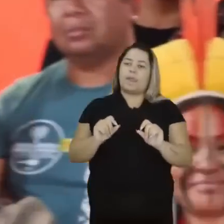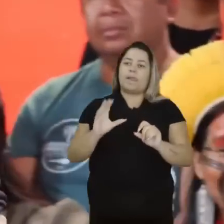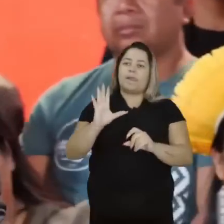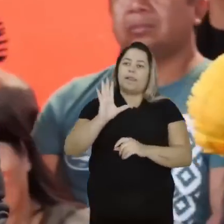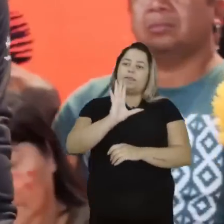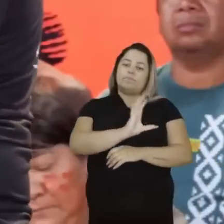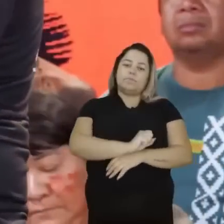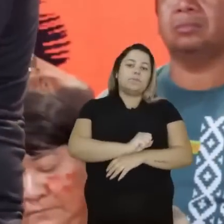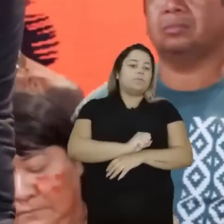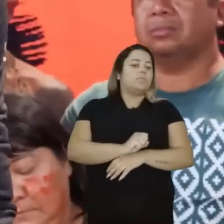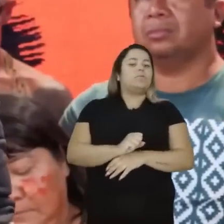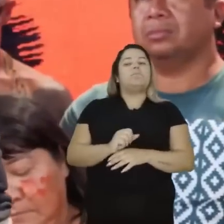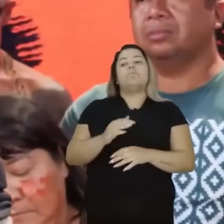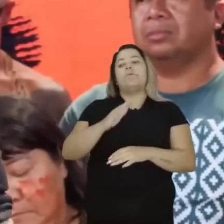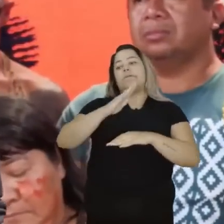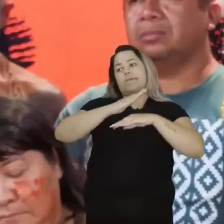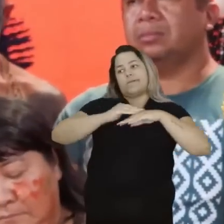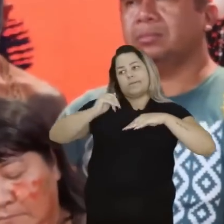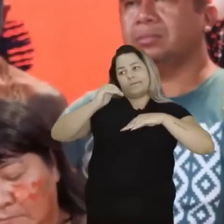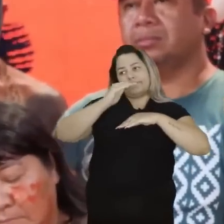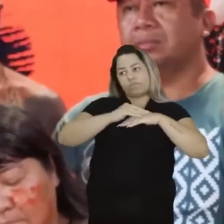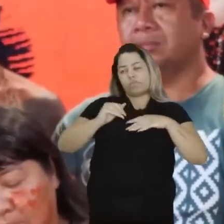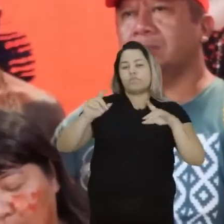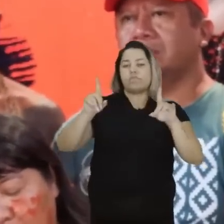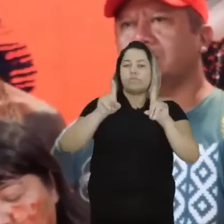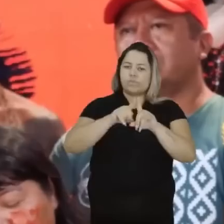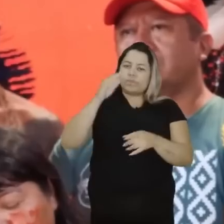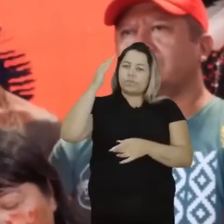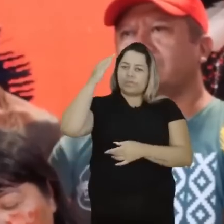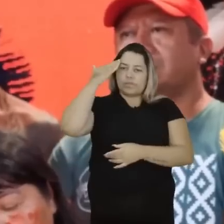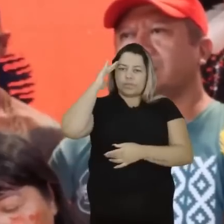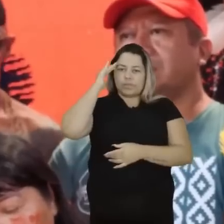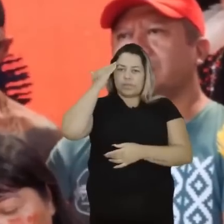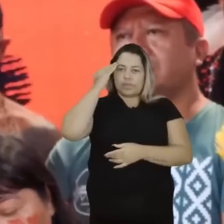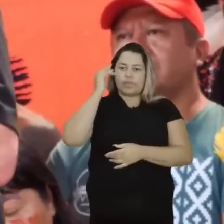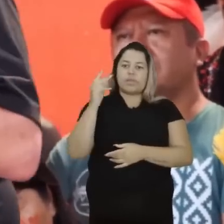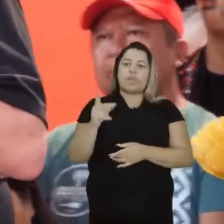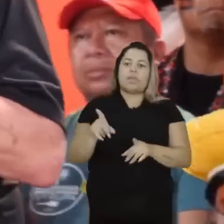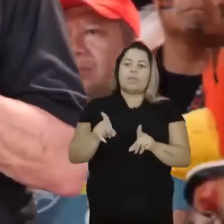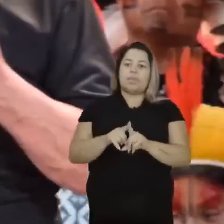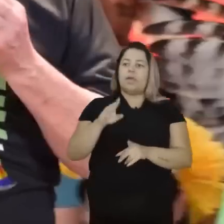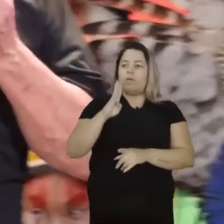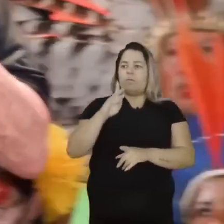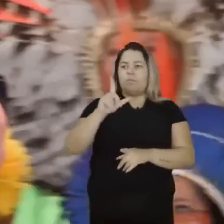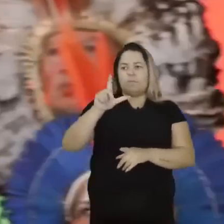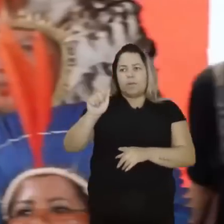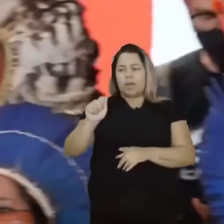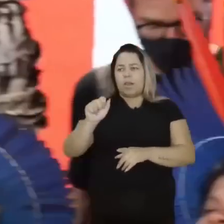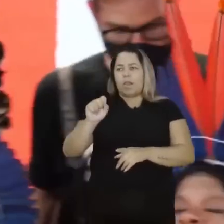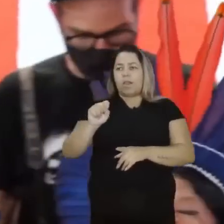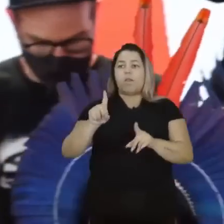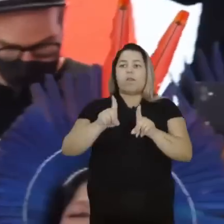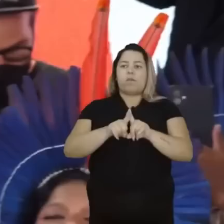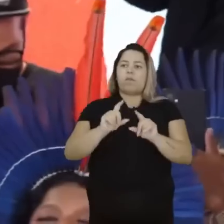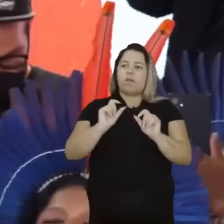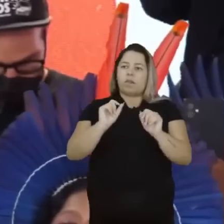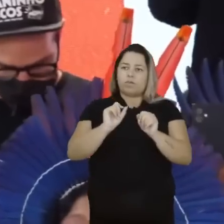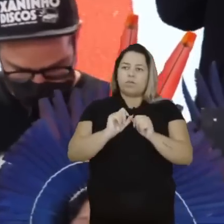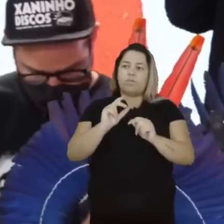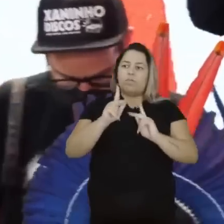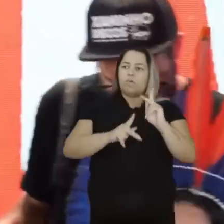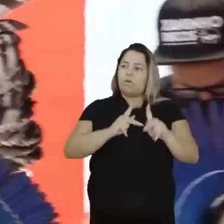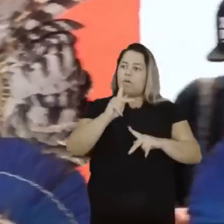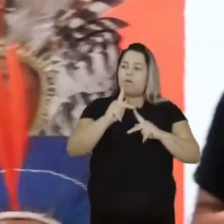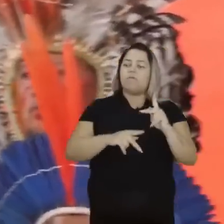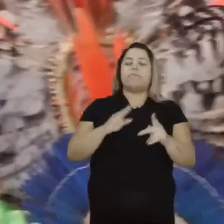amor, com muito carinho, com muita compreensão, e não com bala, como eles estão tratando o povo